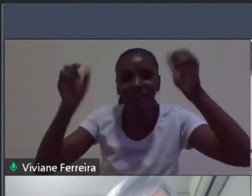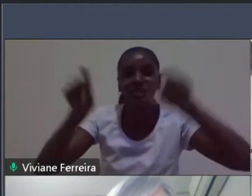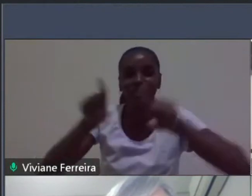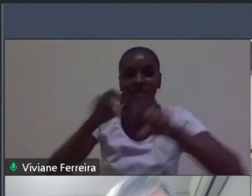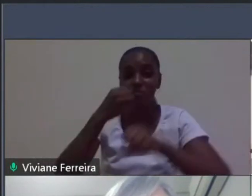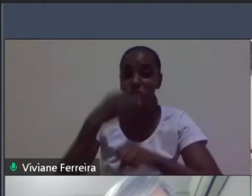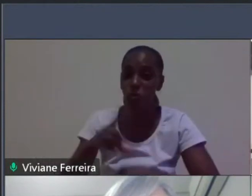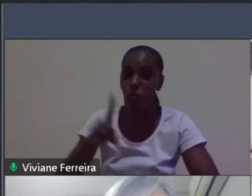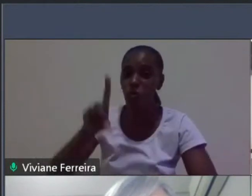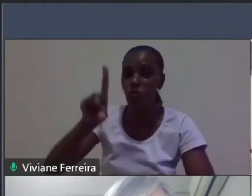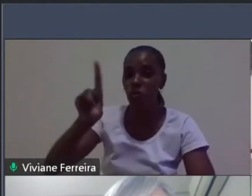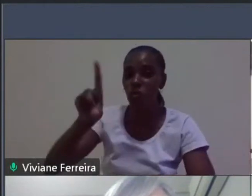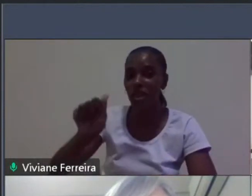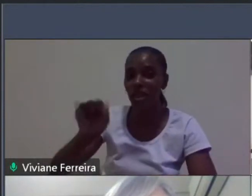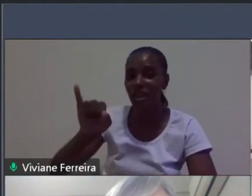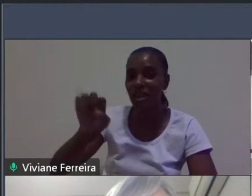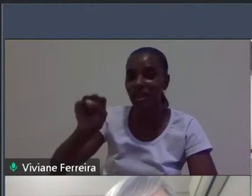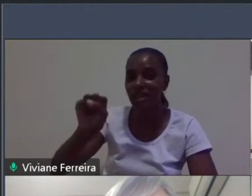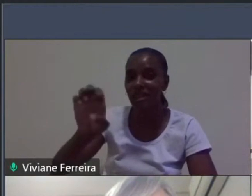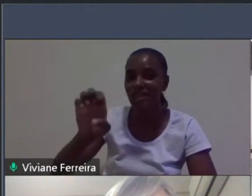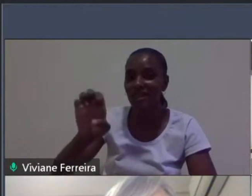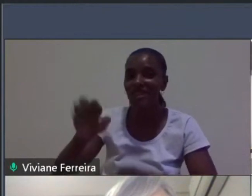você já acertou aí essa câmera, voltou.